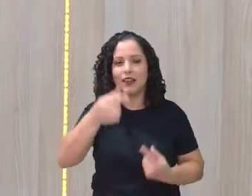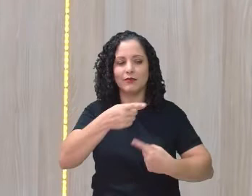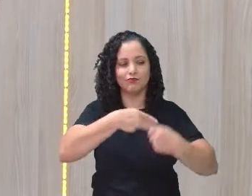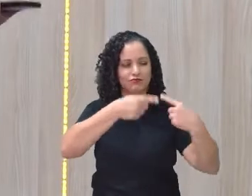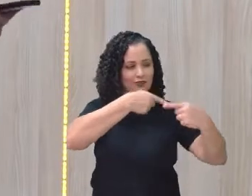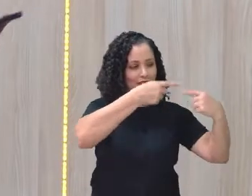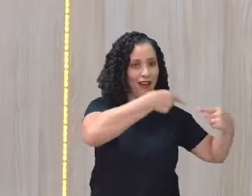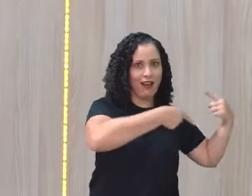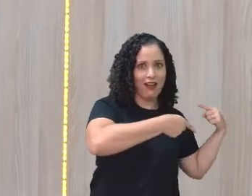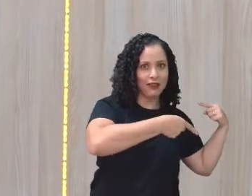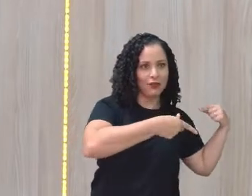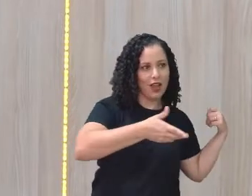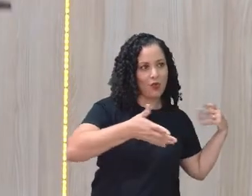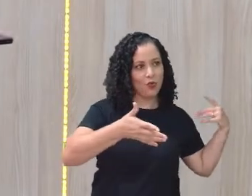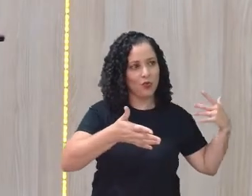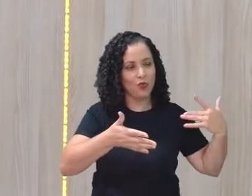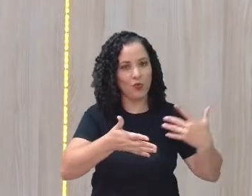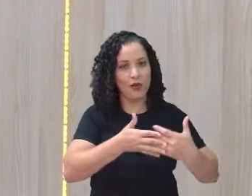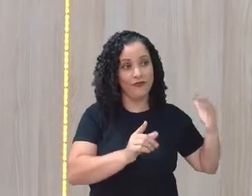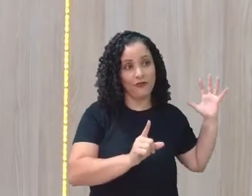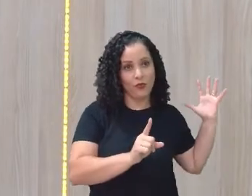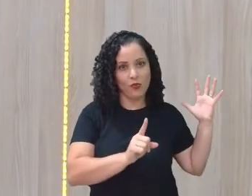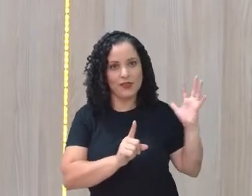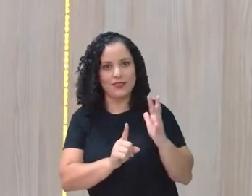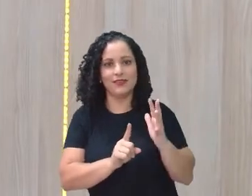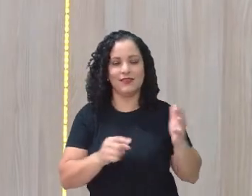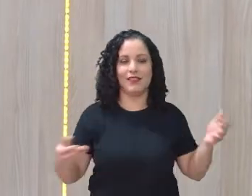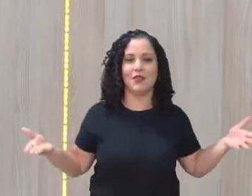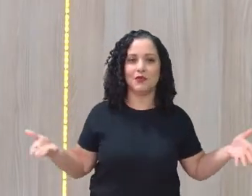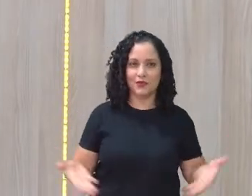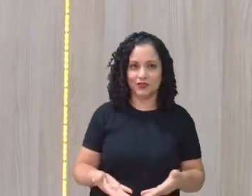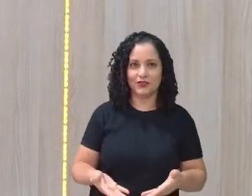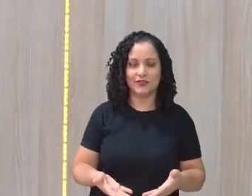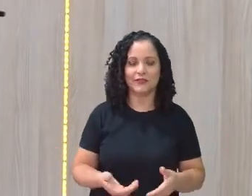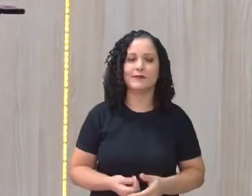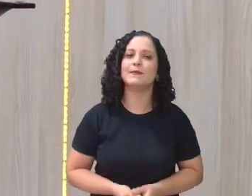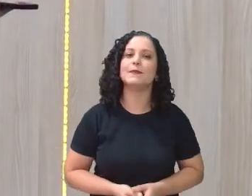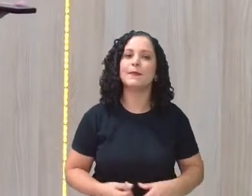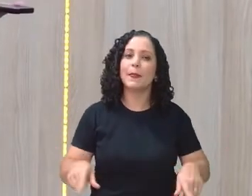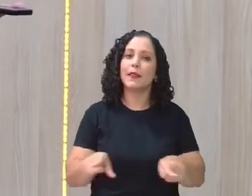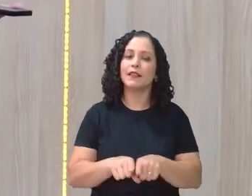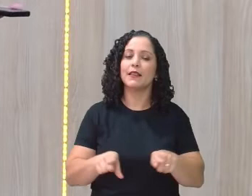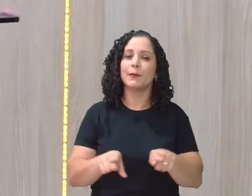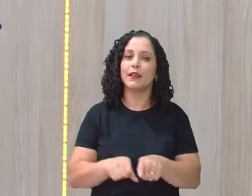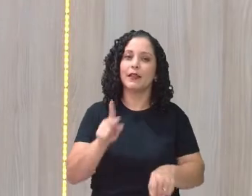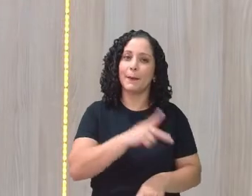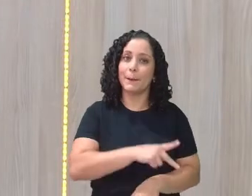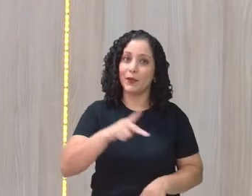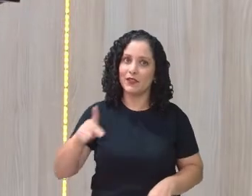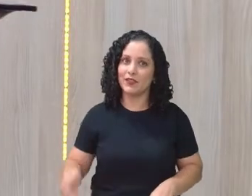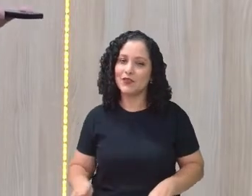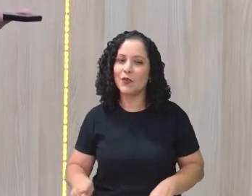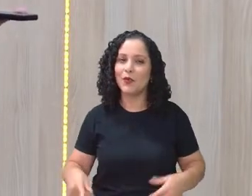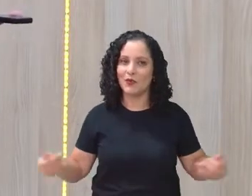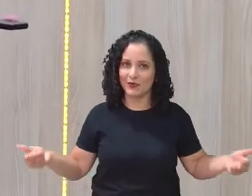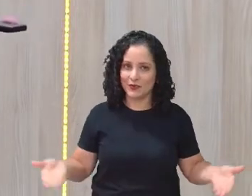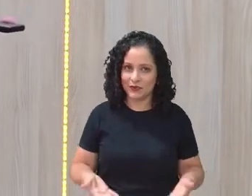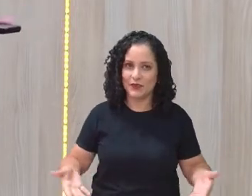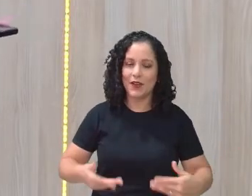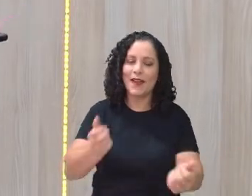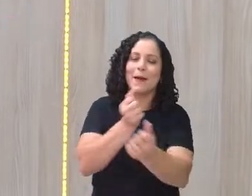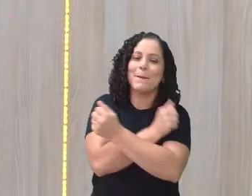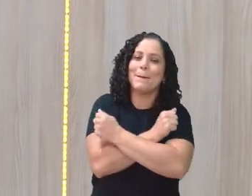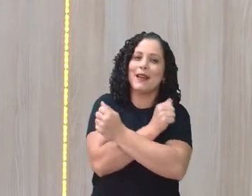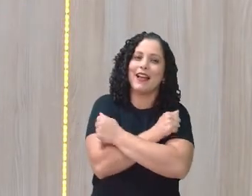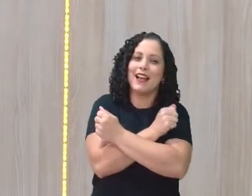qual o reflexo que tem hoje no presente, né? Isso. E, por falar no professor Henrique, eu vou mandar até um abraço aqui para